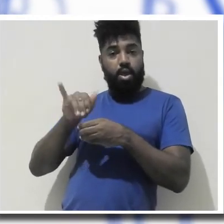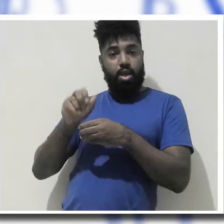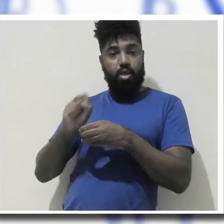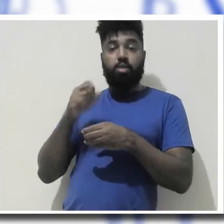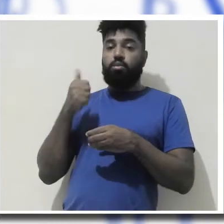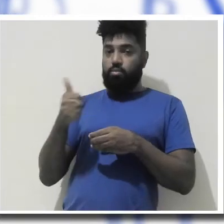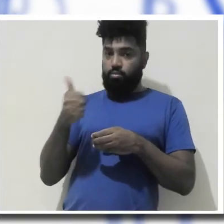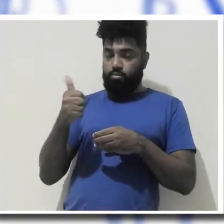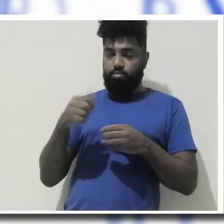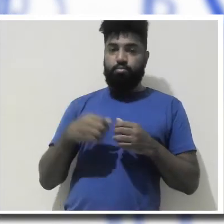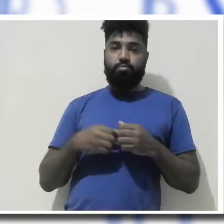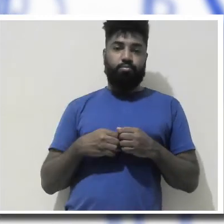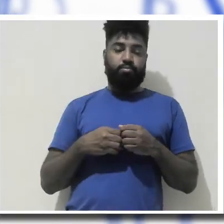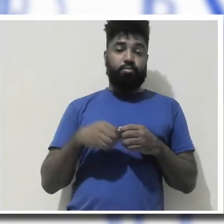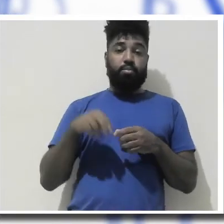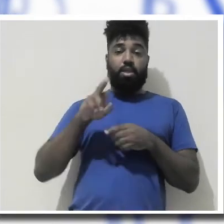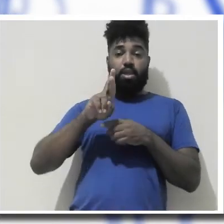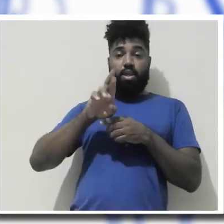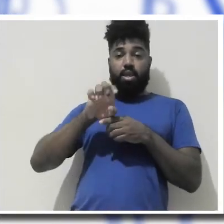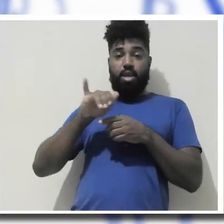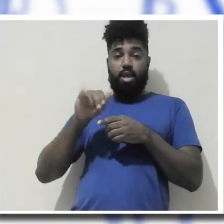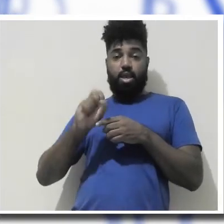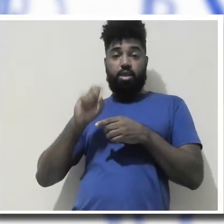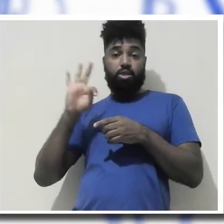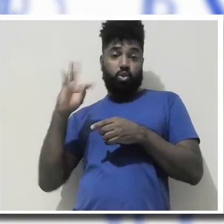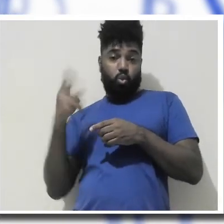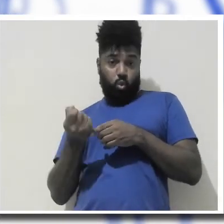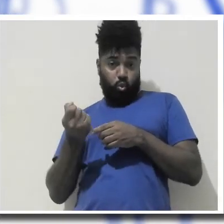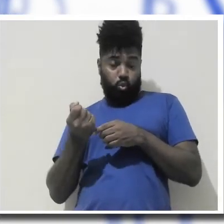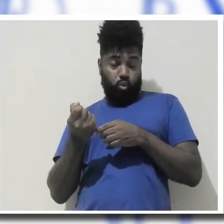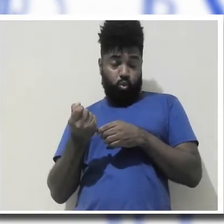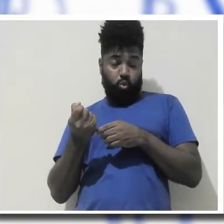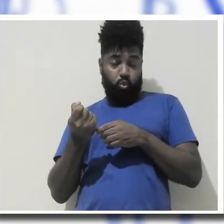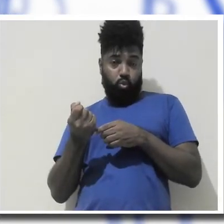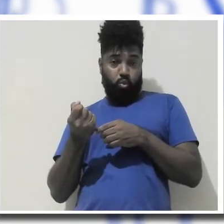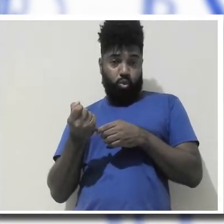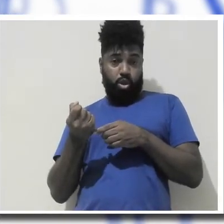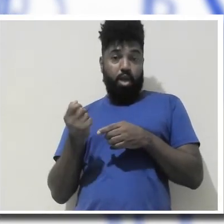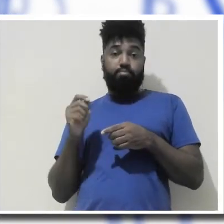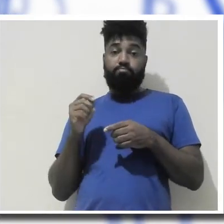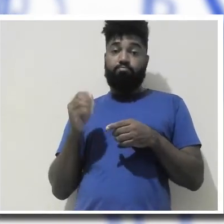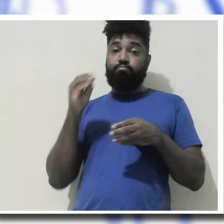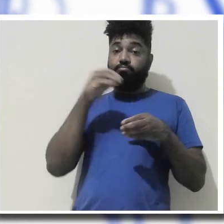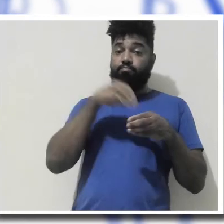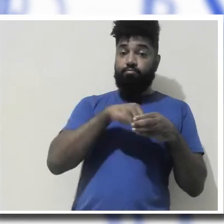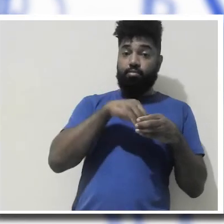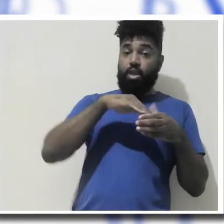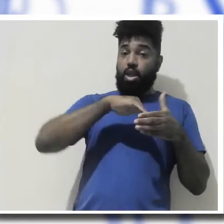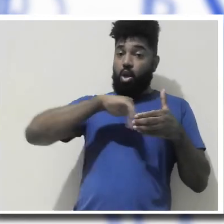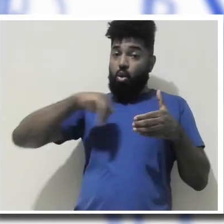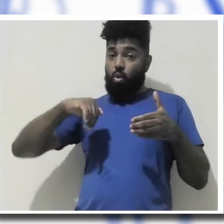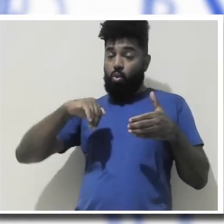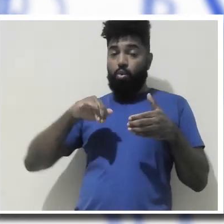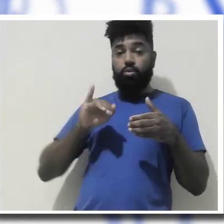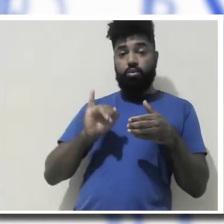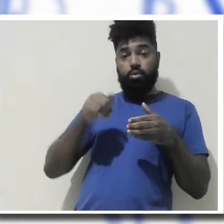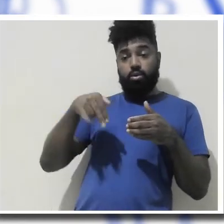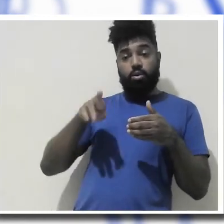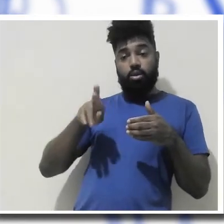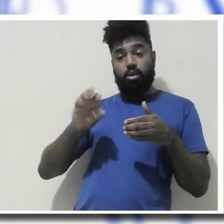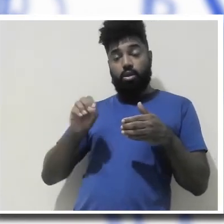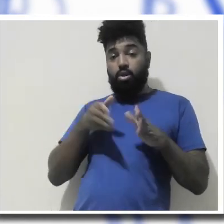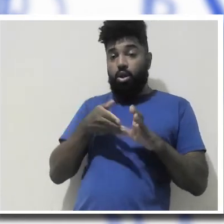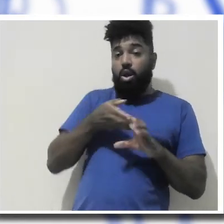reais são naturais? Não. Tem alguns que estão aqui nos inteiros, tem alguns que estão aqui só nos